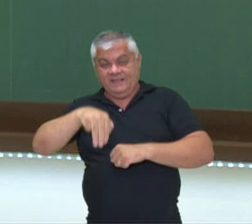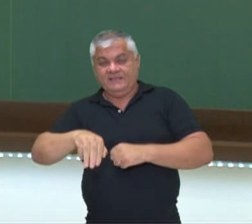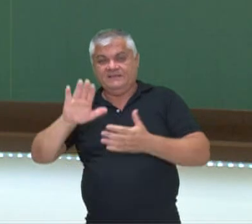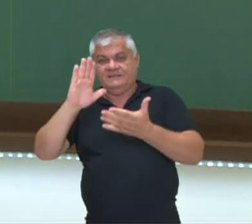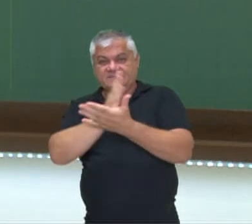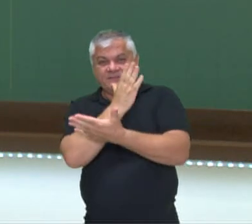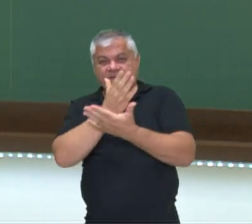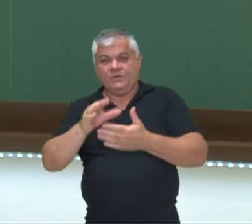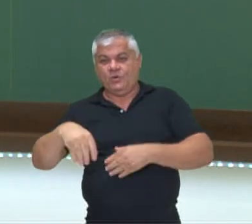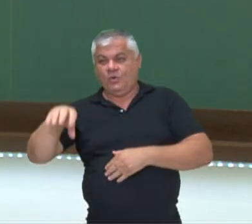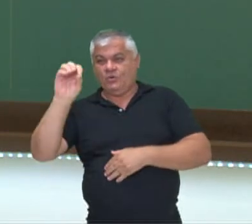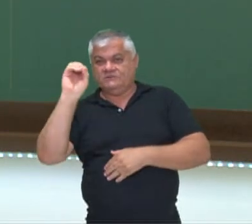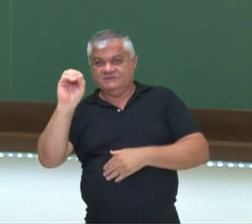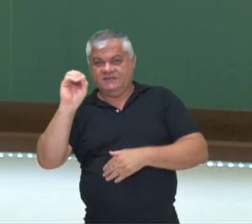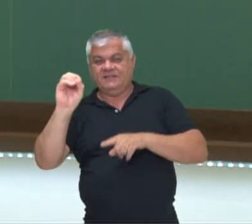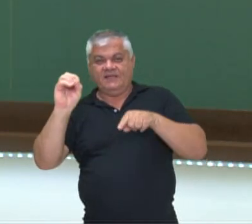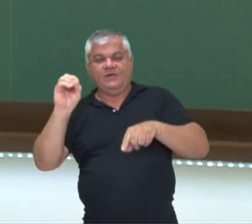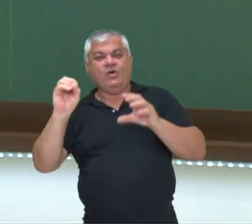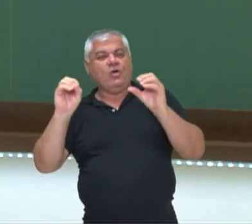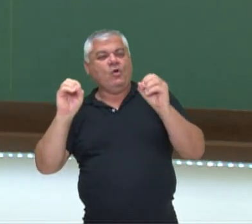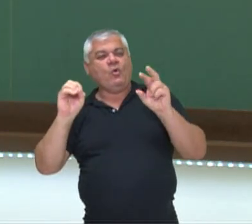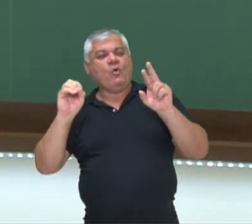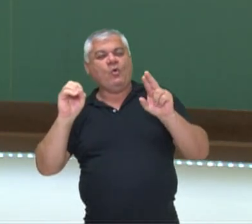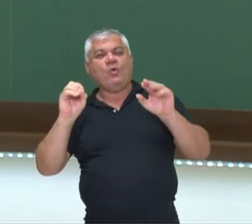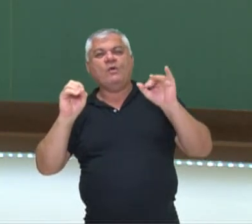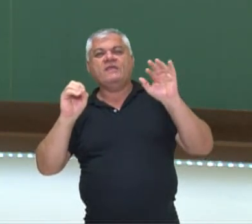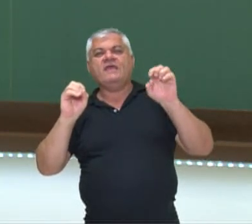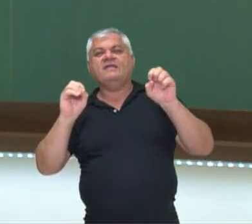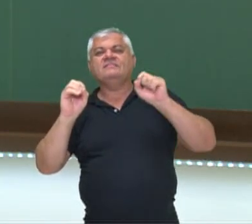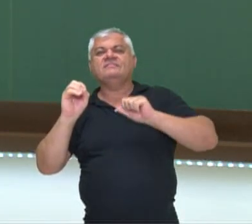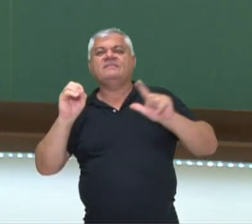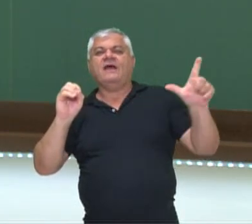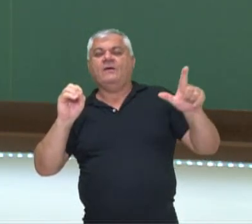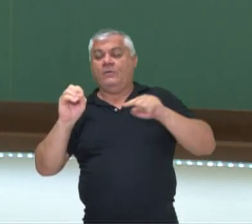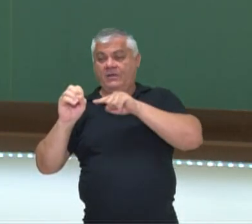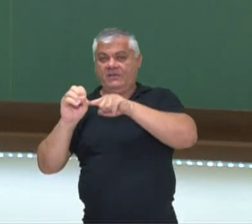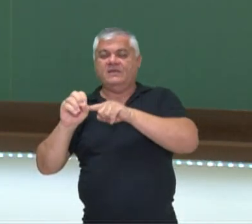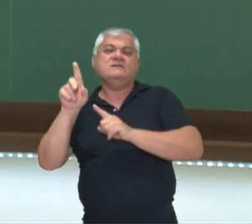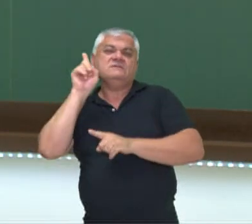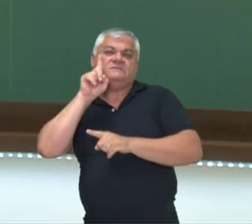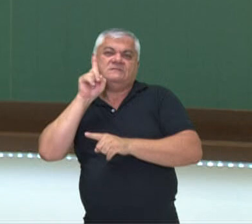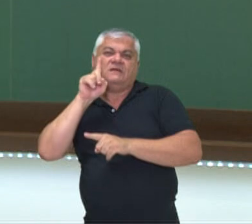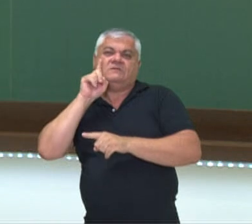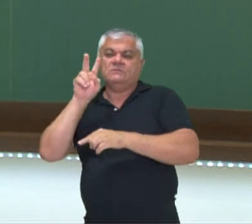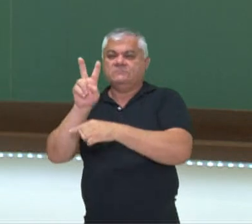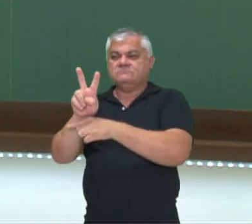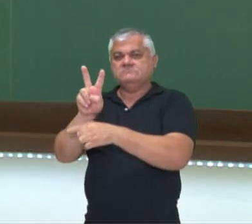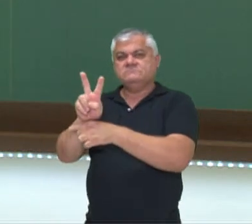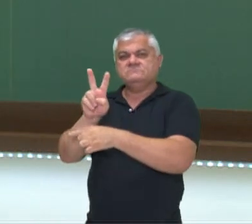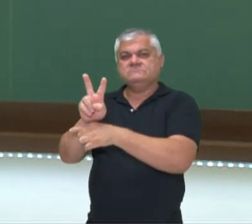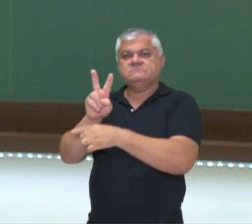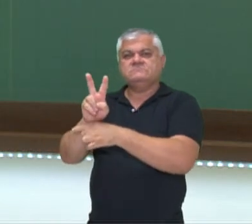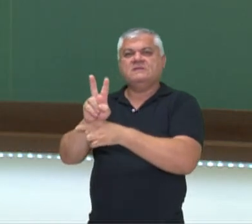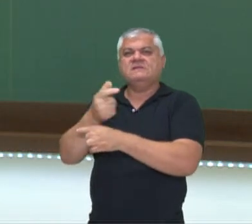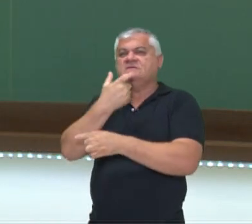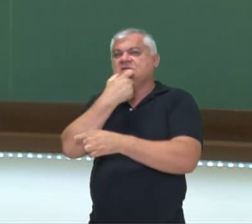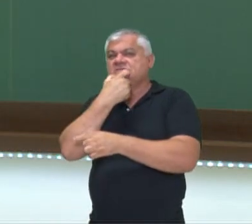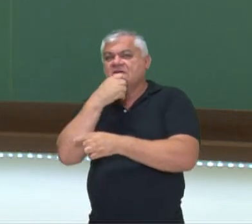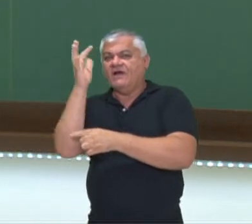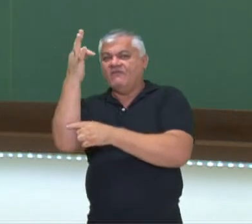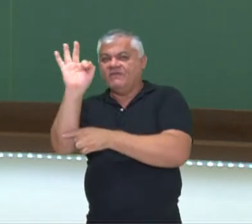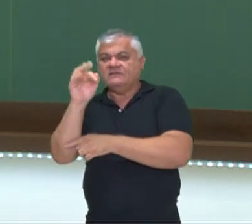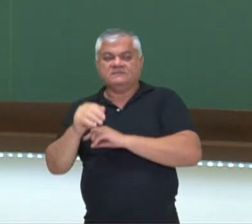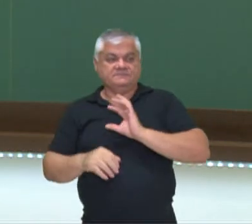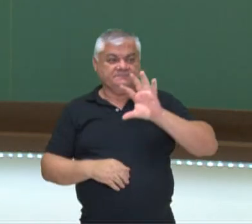Oriental, Ocidental sobre a tutoria de Estados Unidos, Inglaterra e França, e Oriental sobre